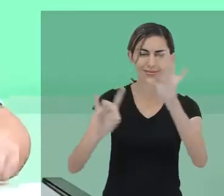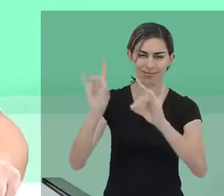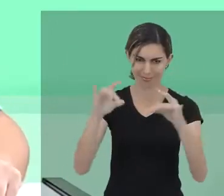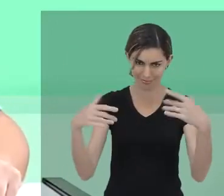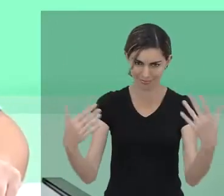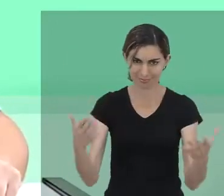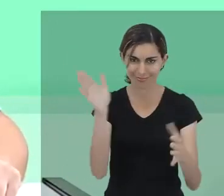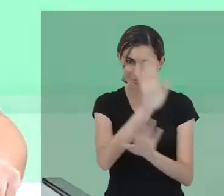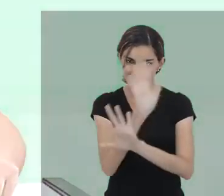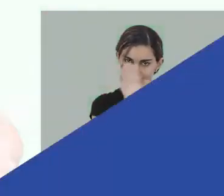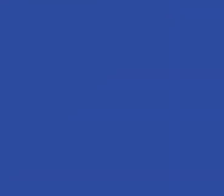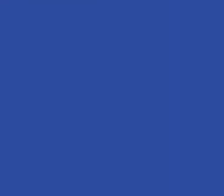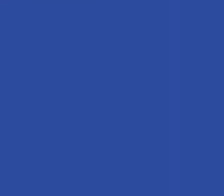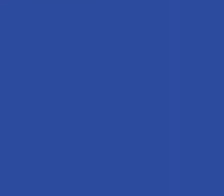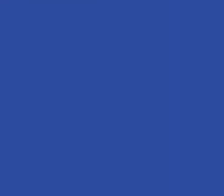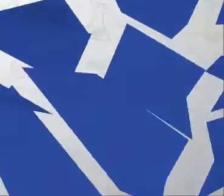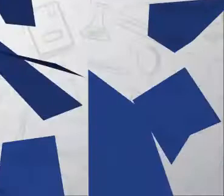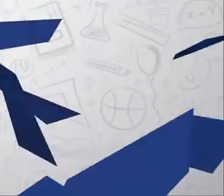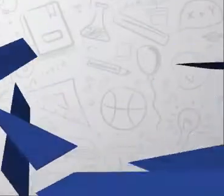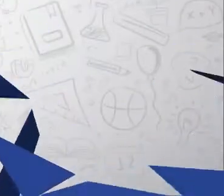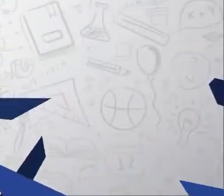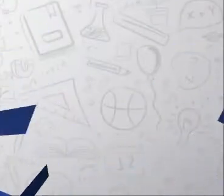you next video. Bye bye.